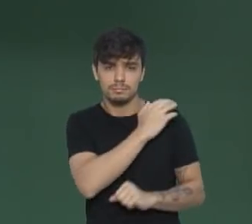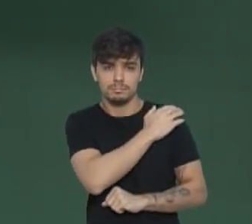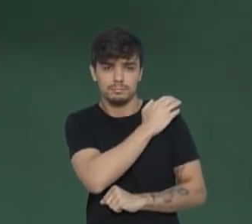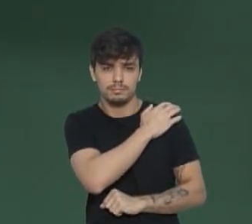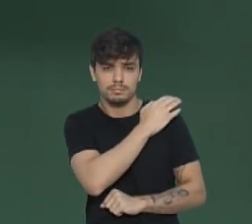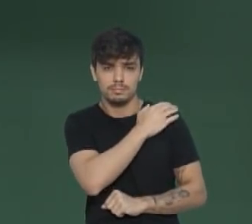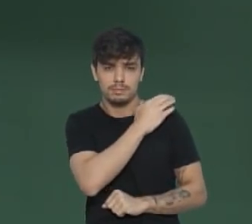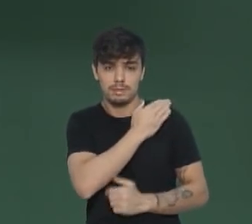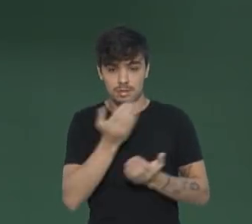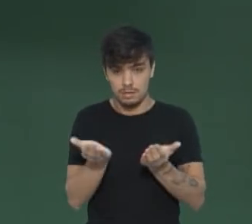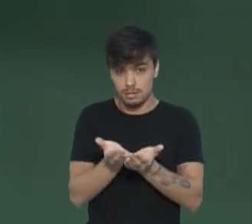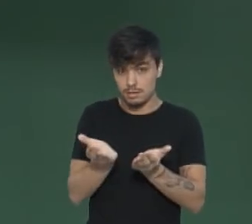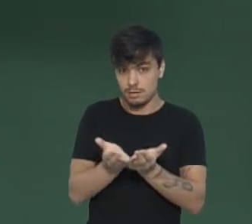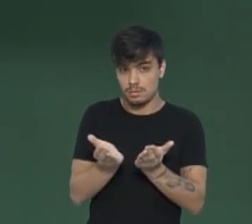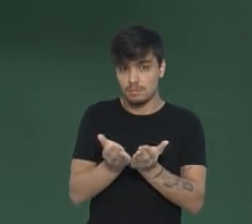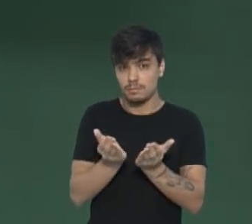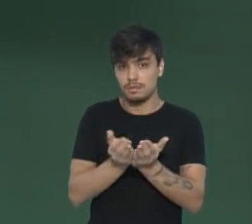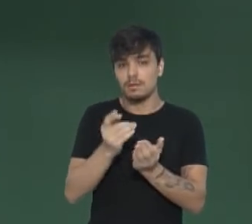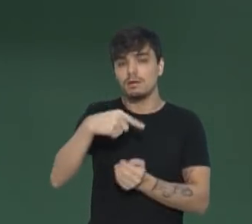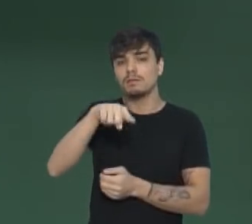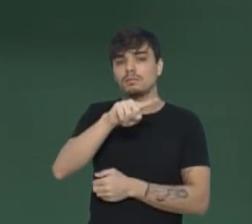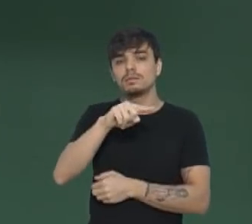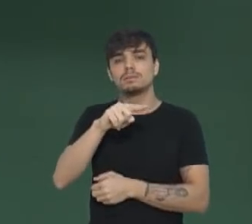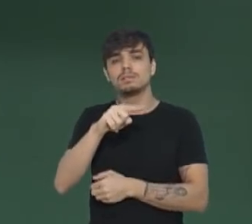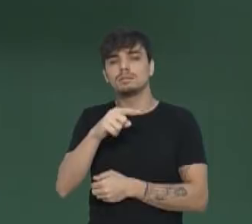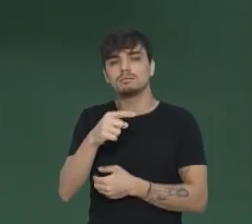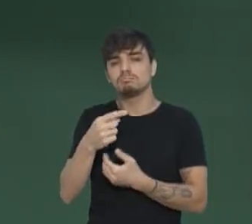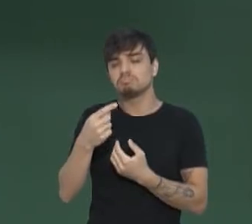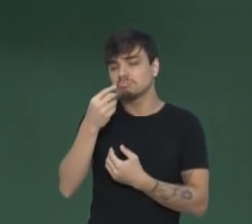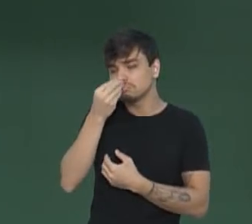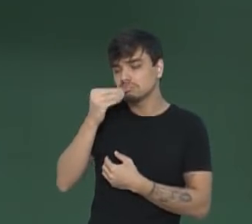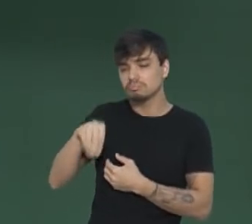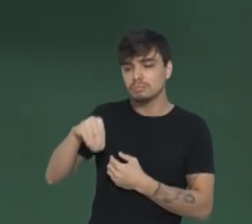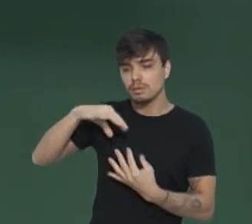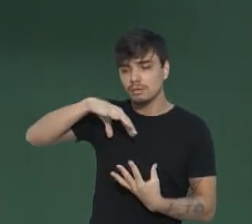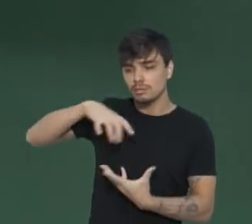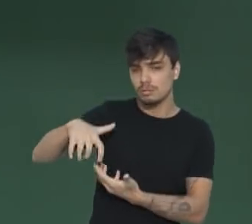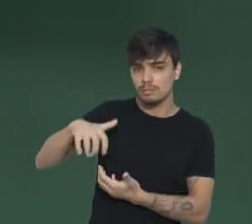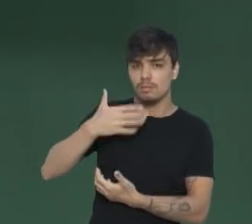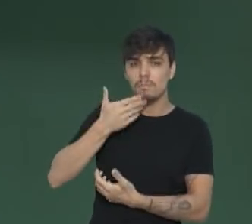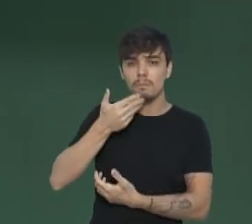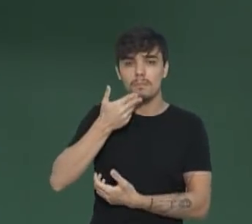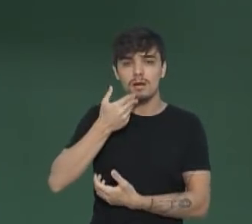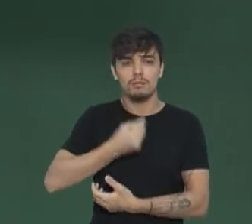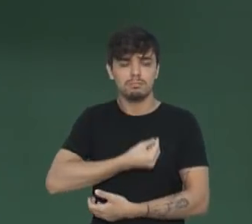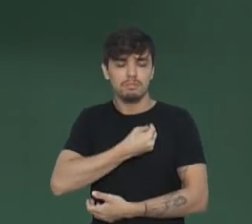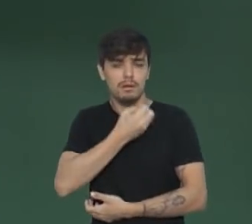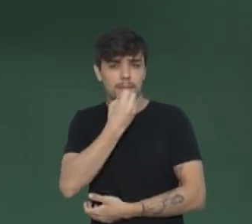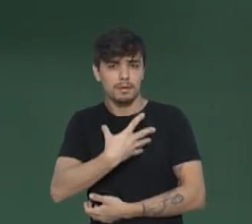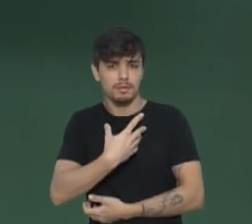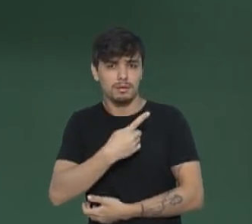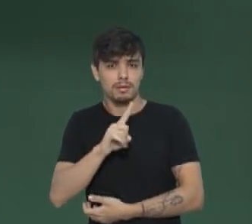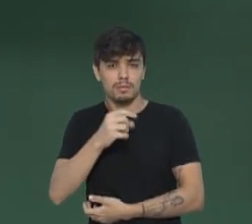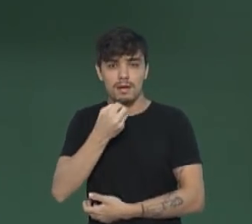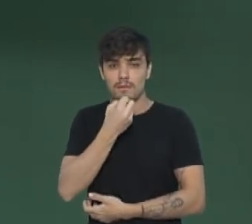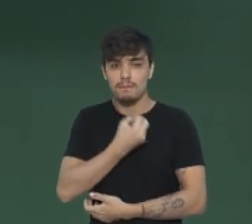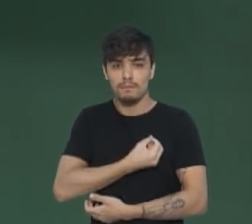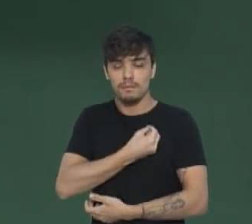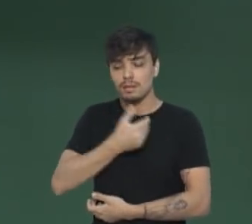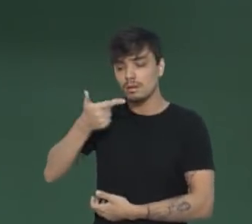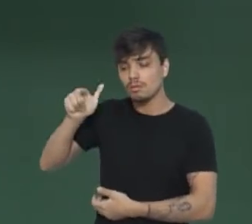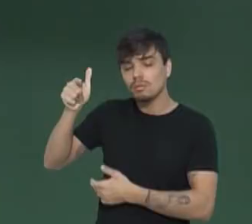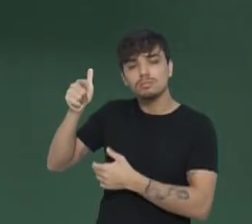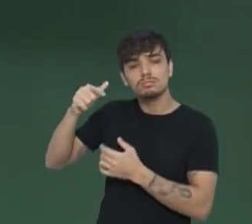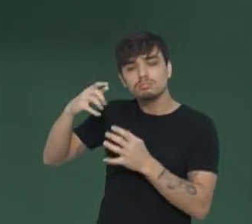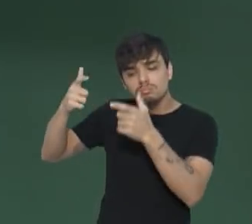o cristianismo, que é quando você realmente nega totalmente esse mundo, né? O mundo melhor, a vida boa, não é a vida aqui, é a vida que está em